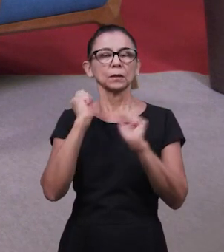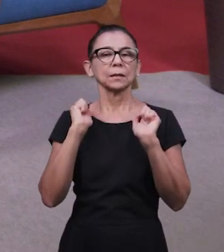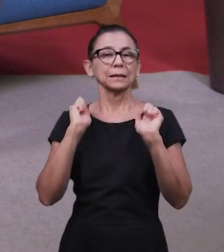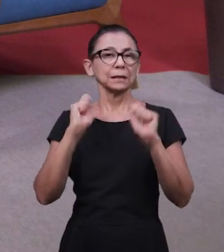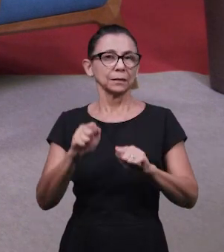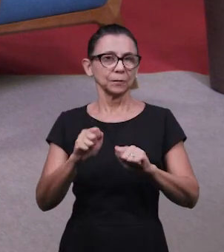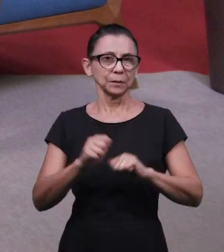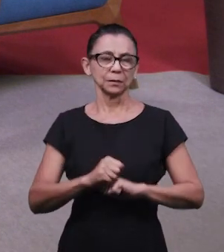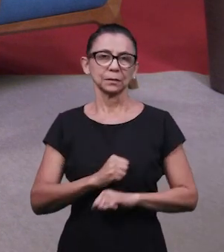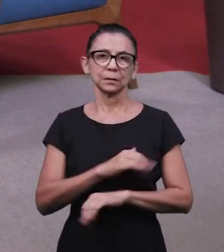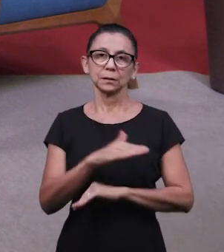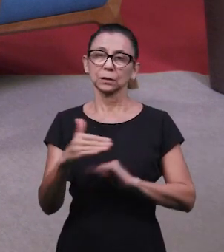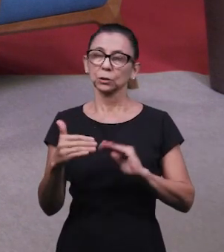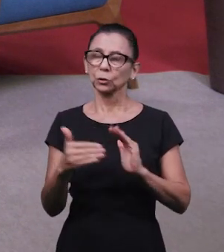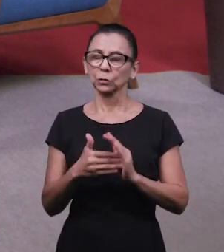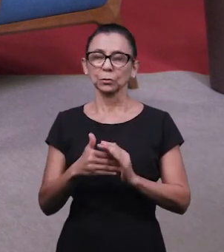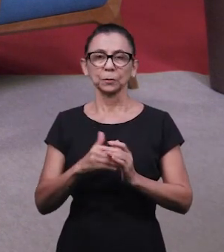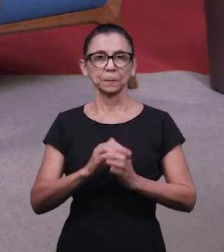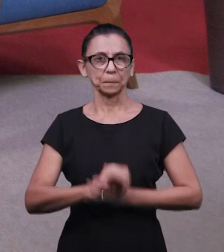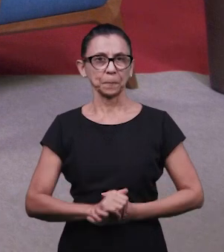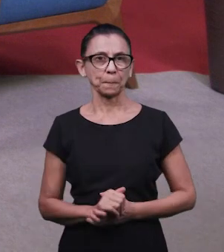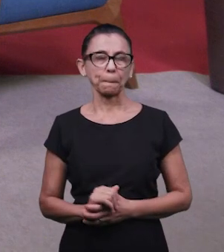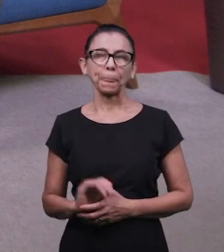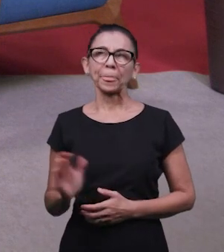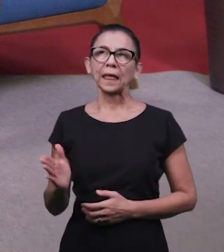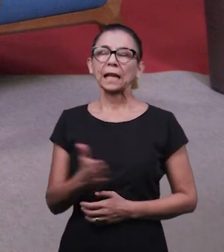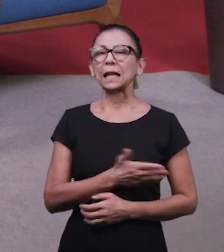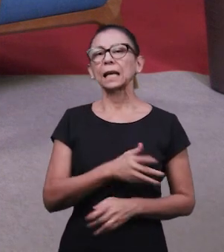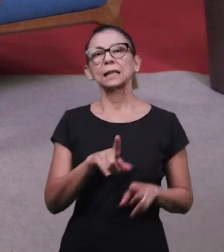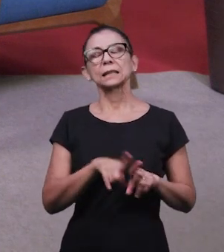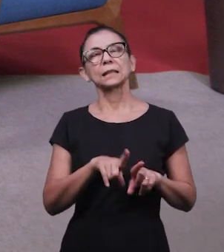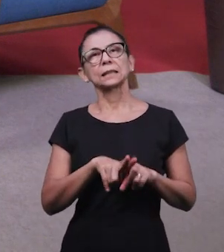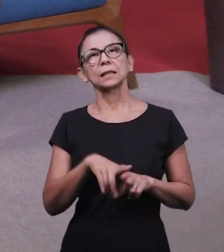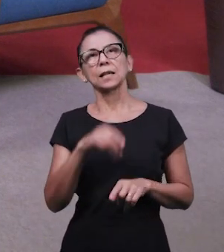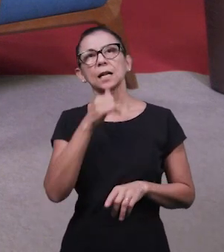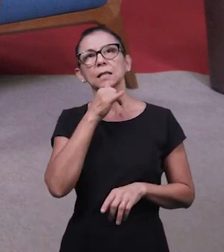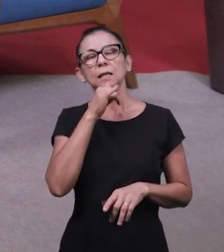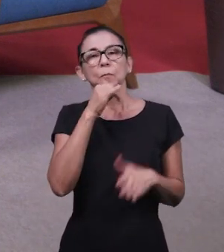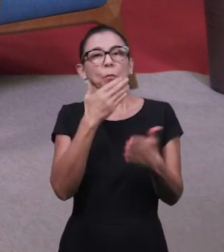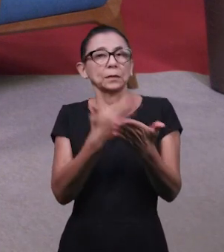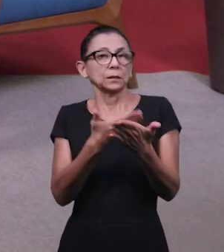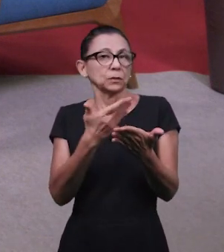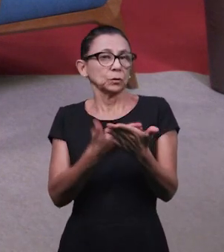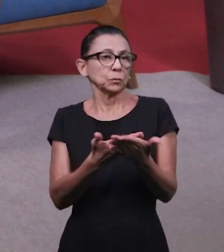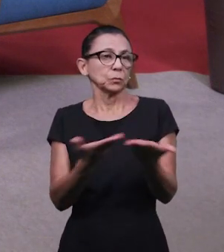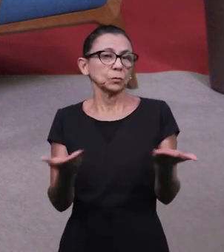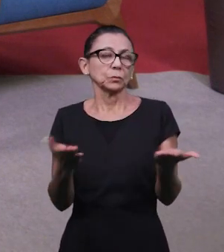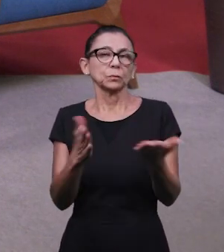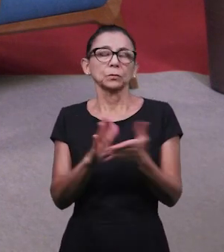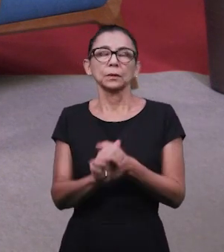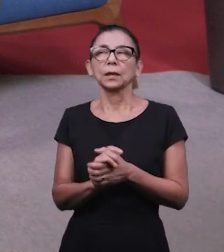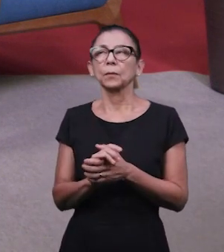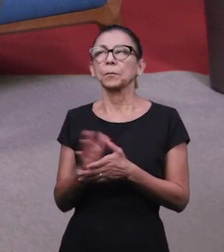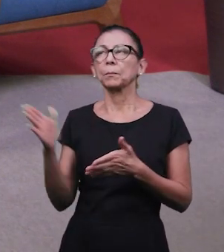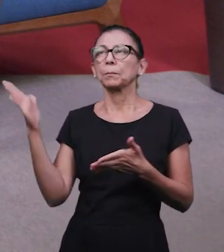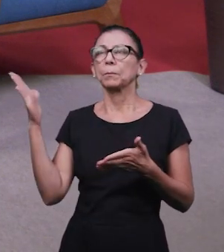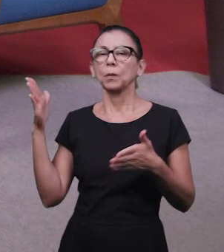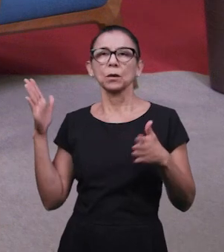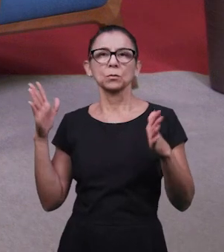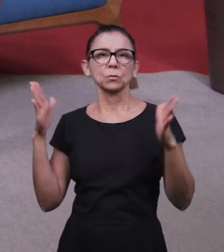primeiramente, poderosamente no interior do corpo, no interior da vida da igreja. Até porque há muitos recursos